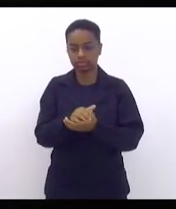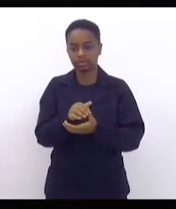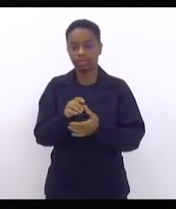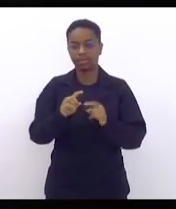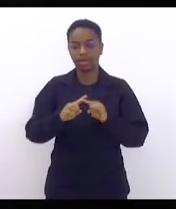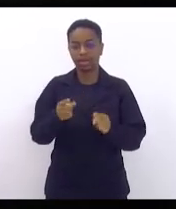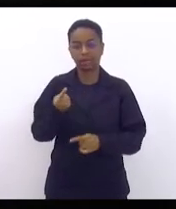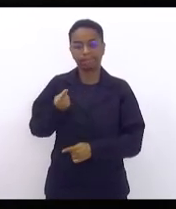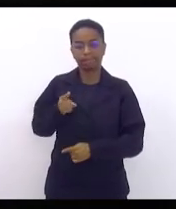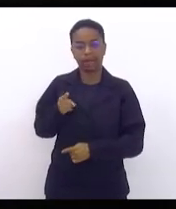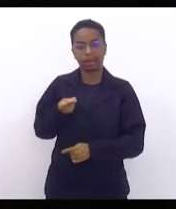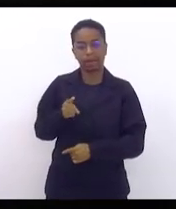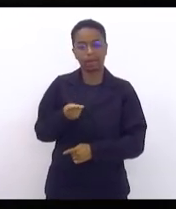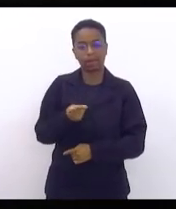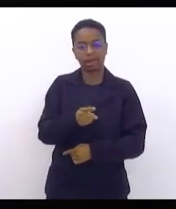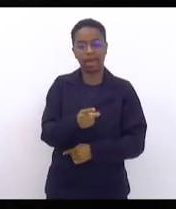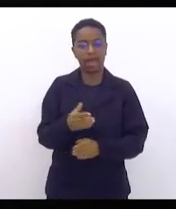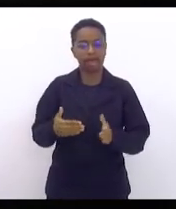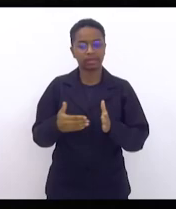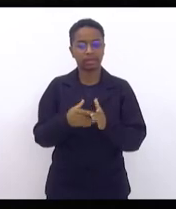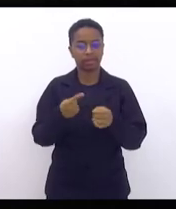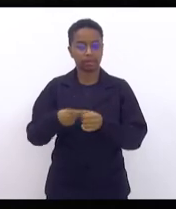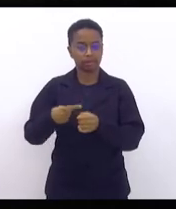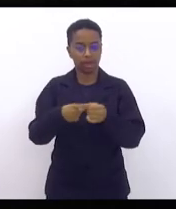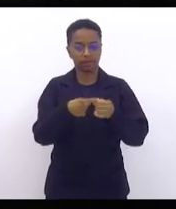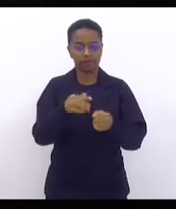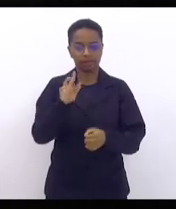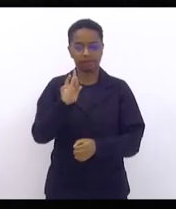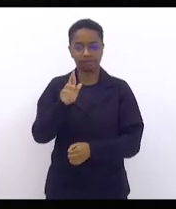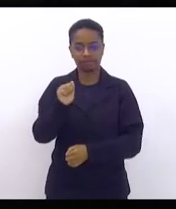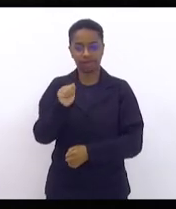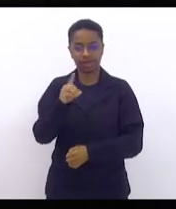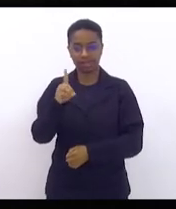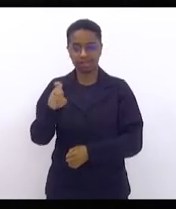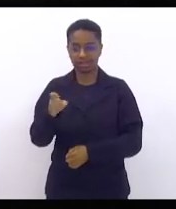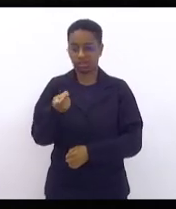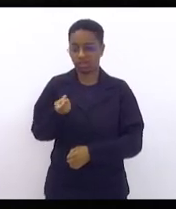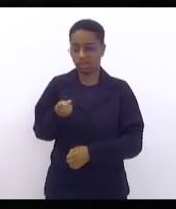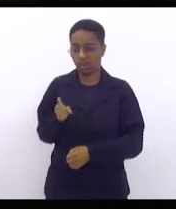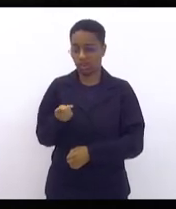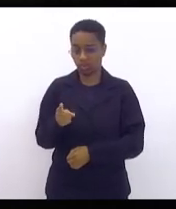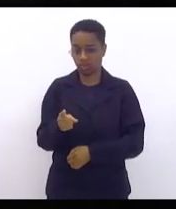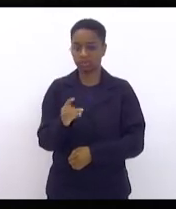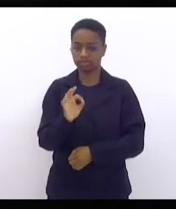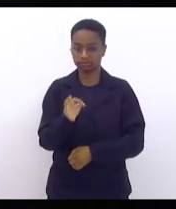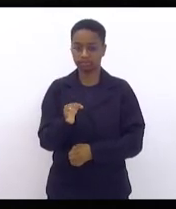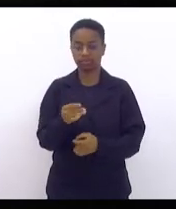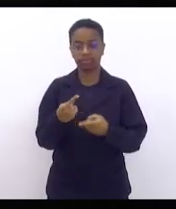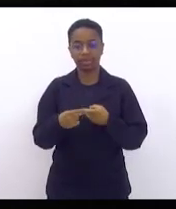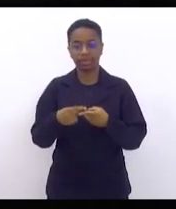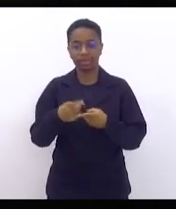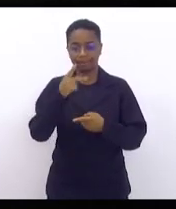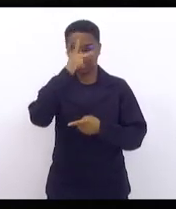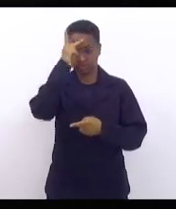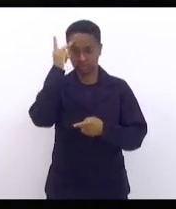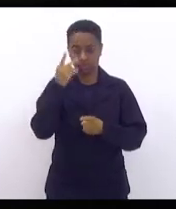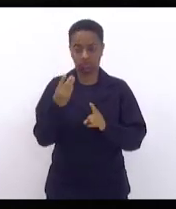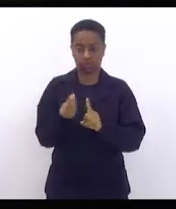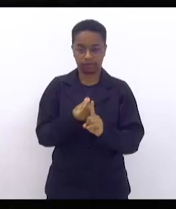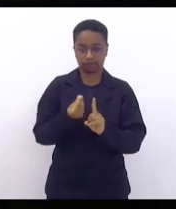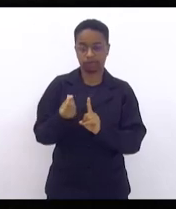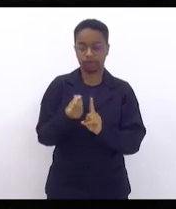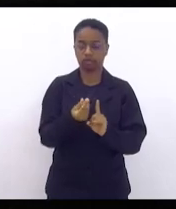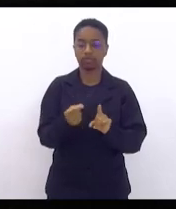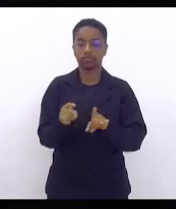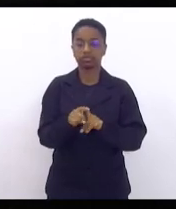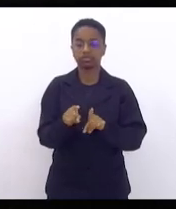deslocando até o bairro do Frade seria muito dispendioso né aquela pessoa que é mais vulnerável e